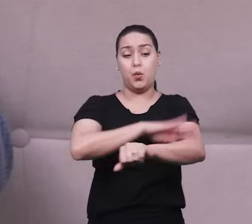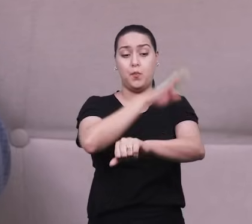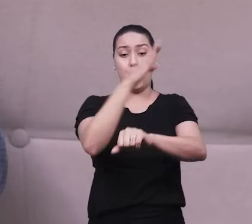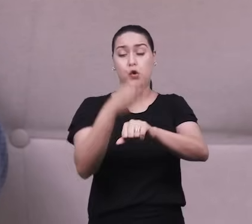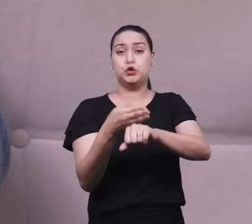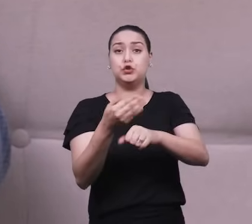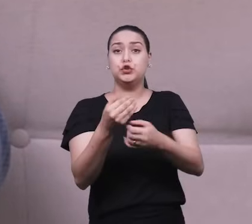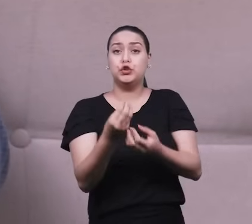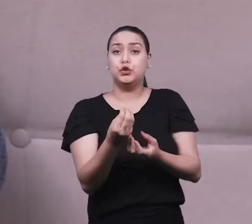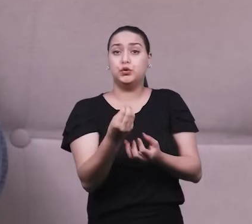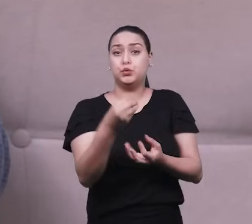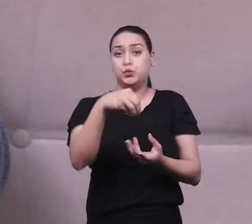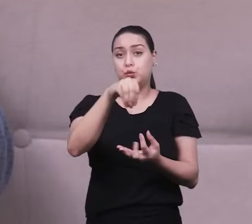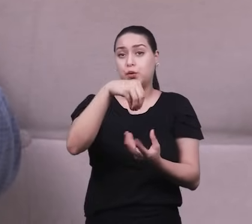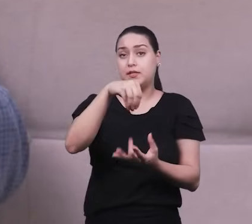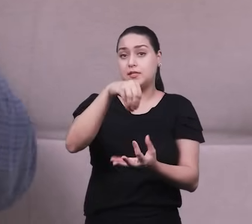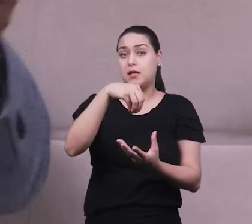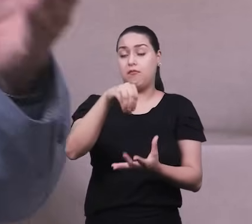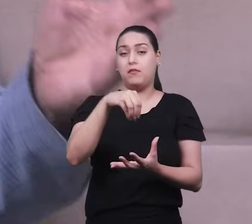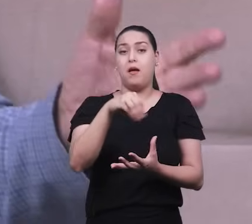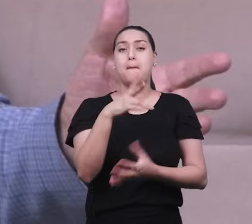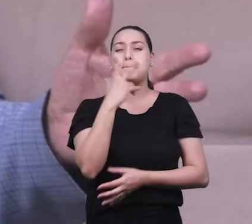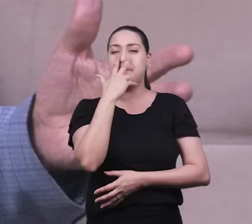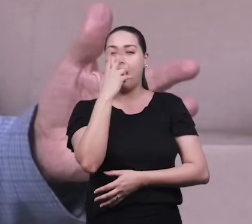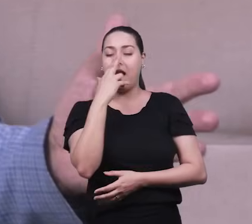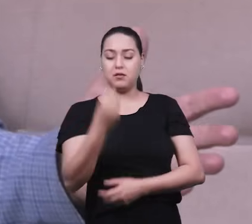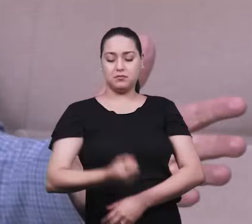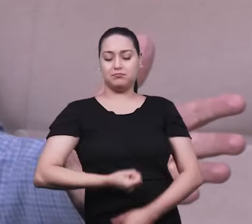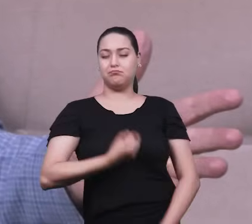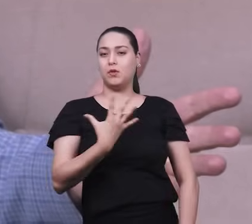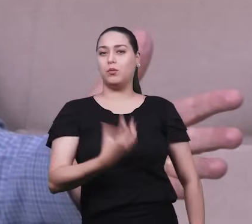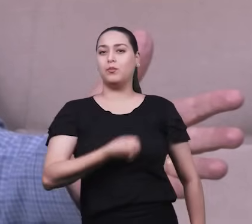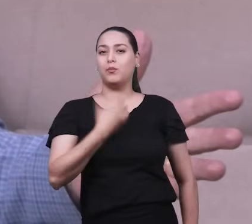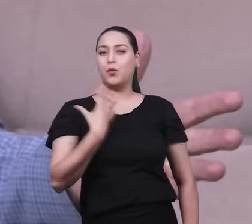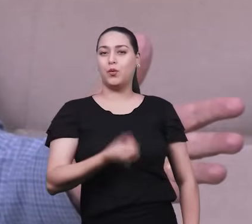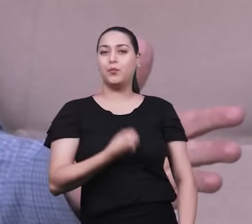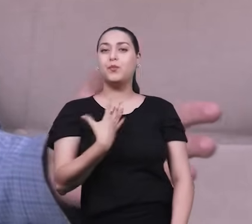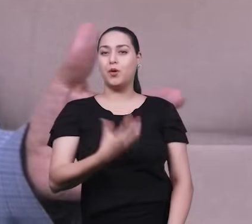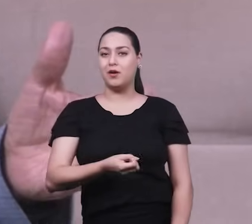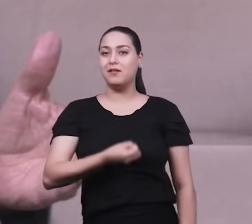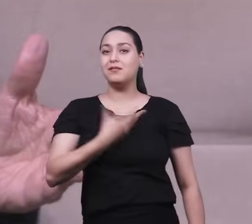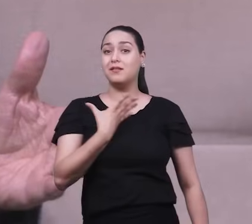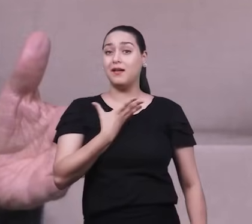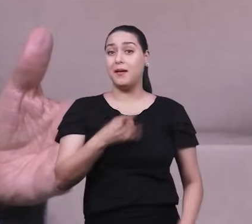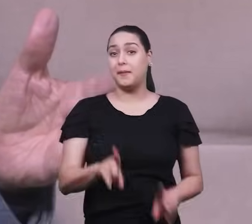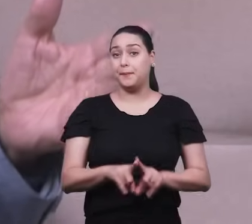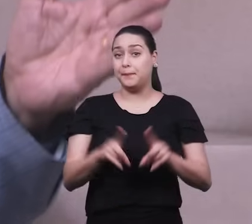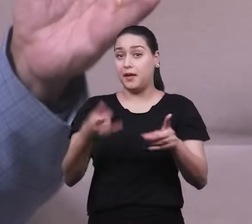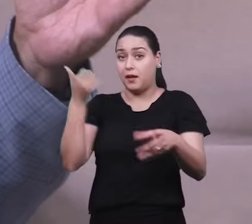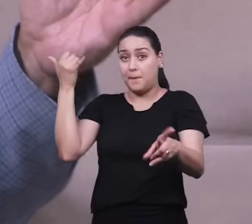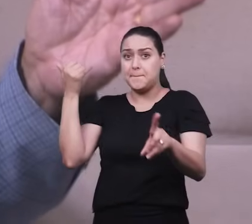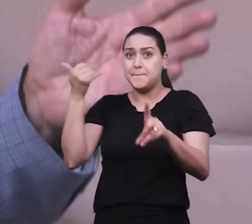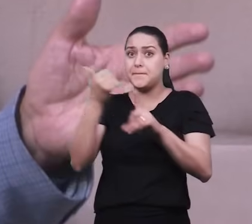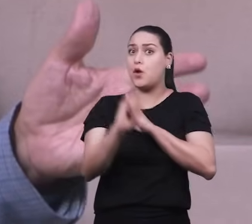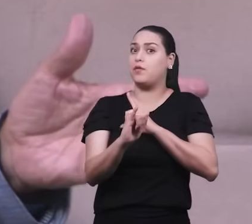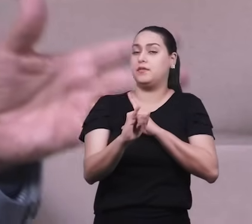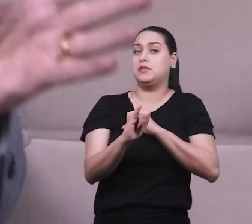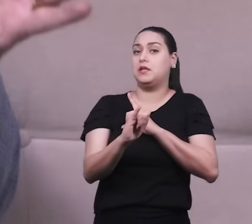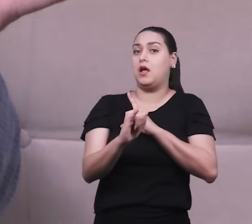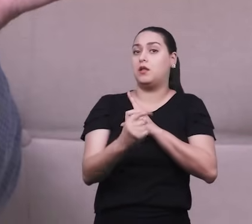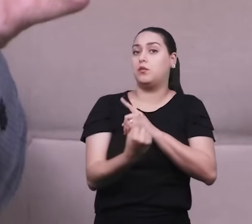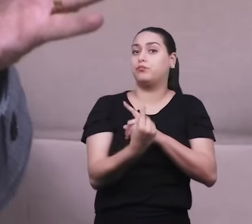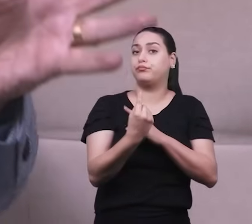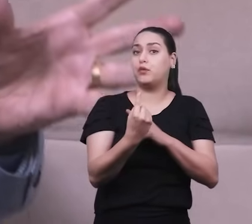nos ouvem, a pessoa não vai entender que isso é só uma poesia. Mas, na verdade, está profetizado aqui